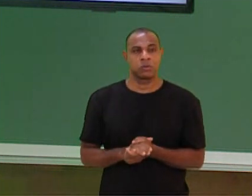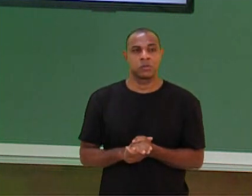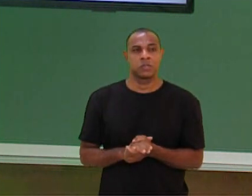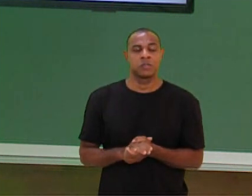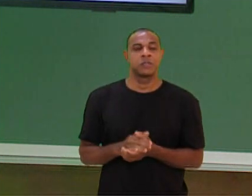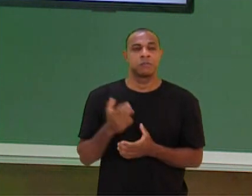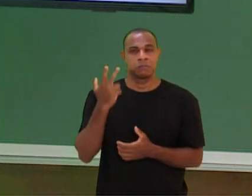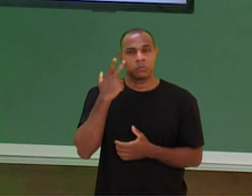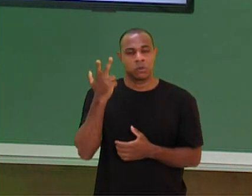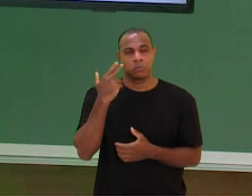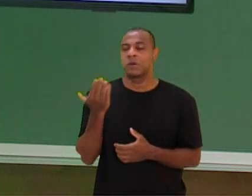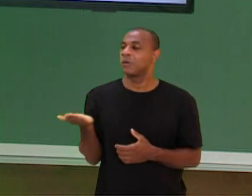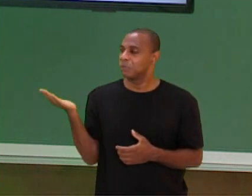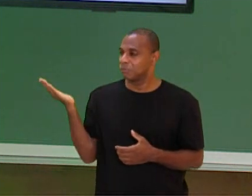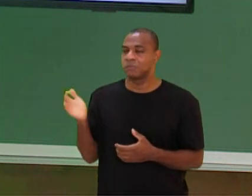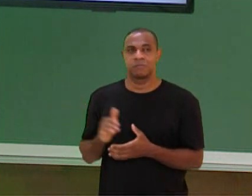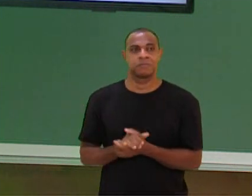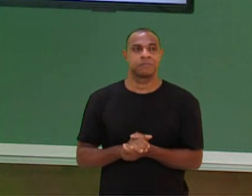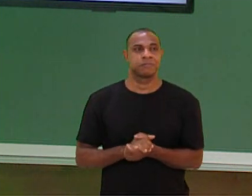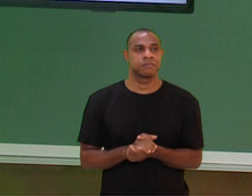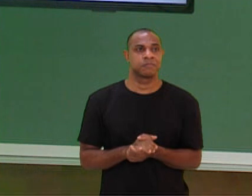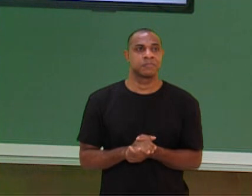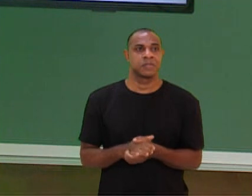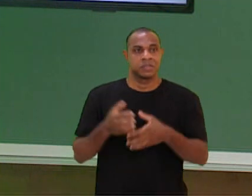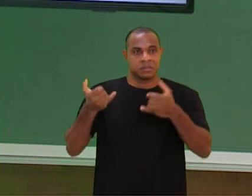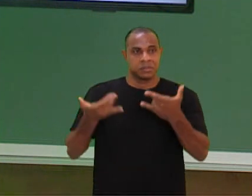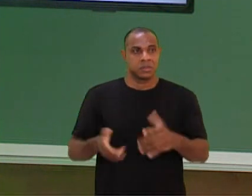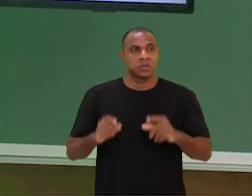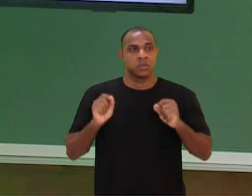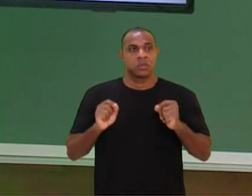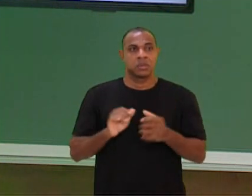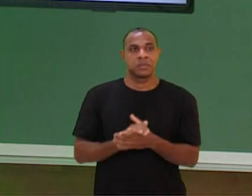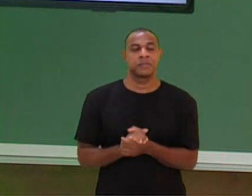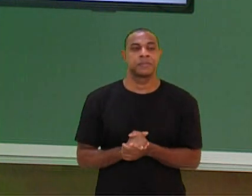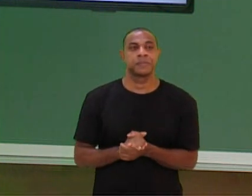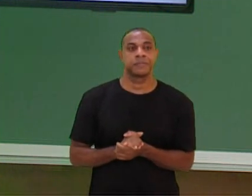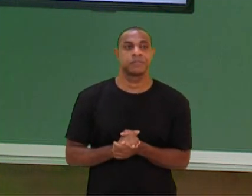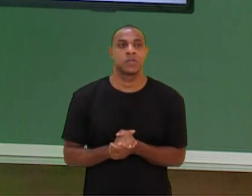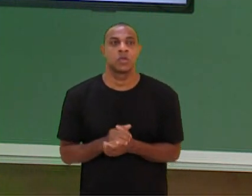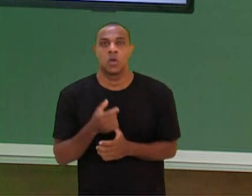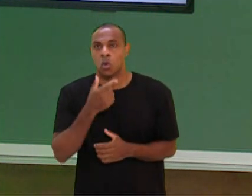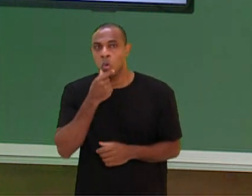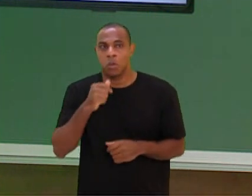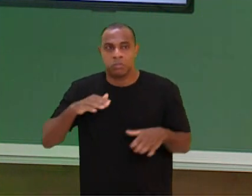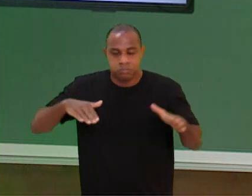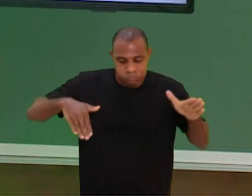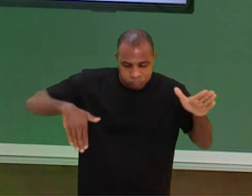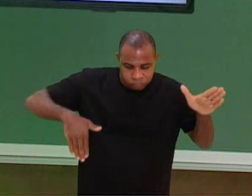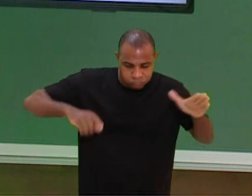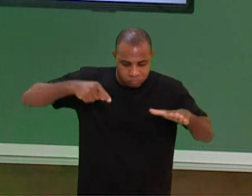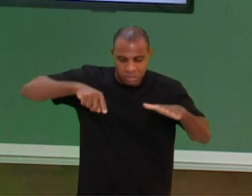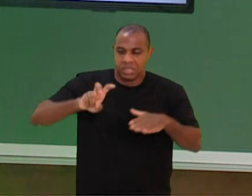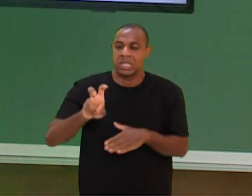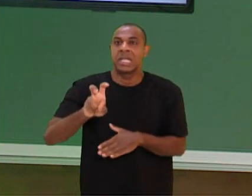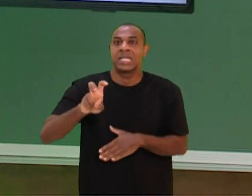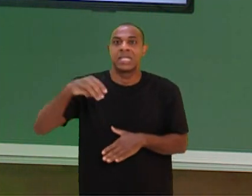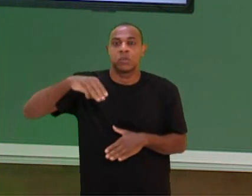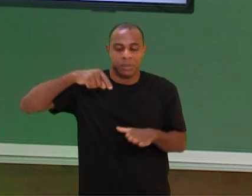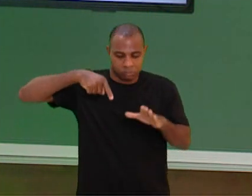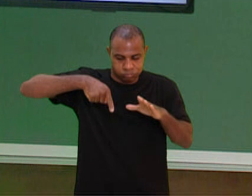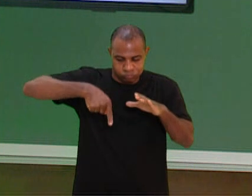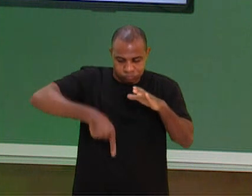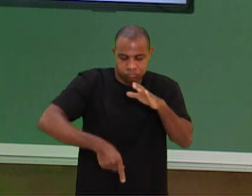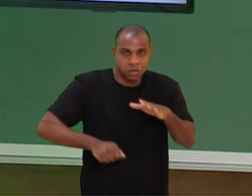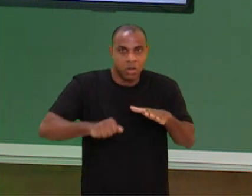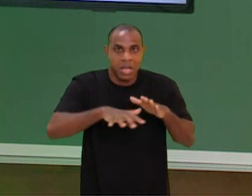clássico dentro da parte de hidrostática, um exercício da Unicamp, que ele fala o seguinte: um mergulhador persegue um peixe a 5 metros abaixo da superfície de um